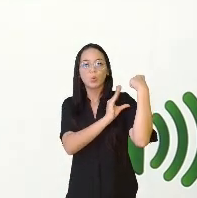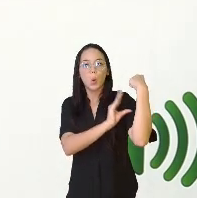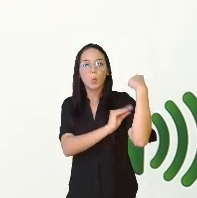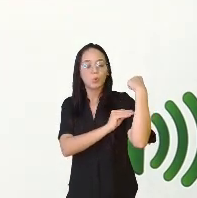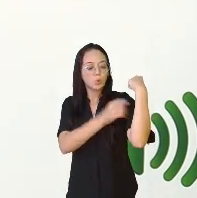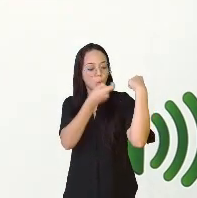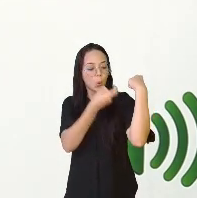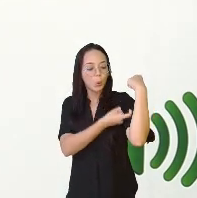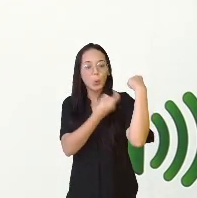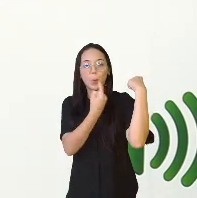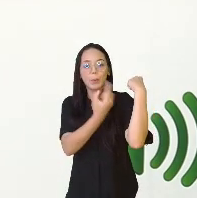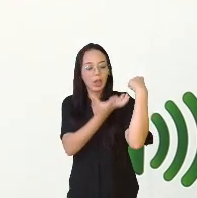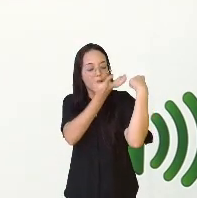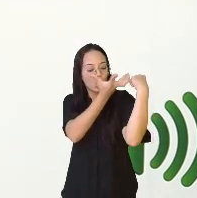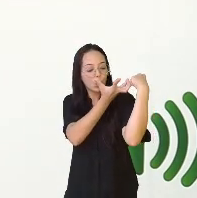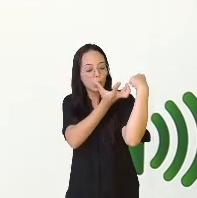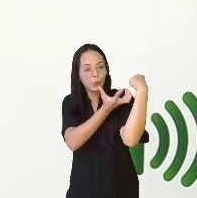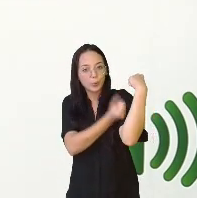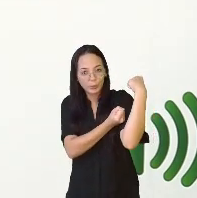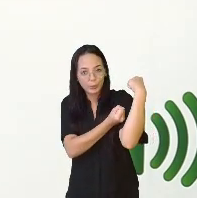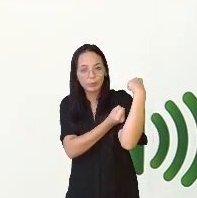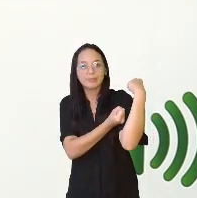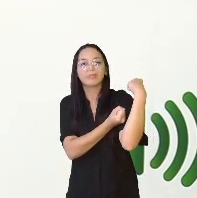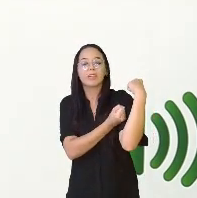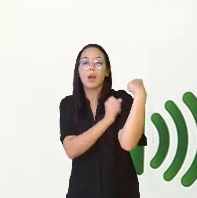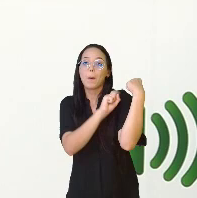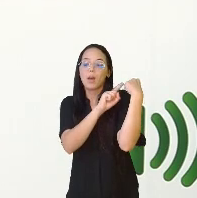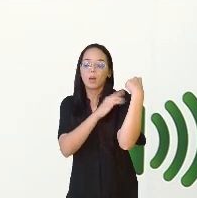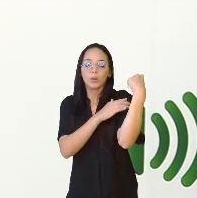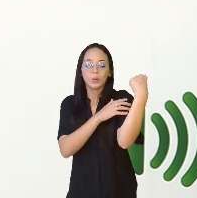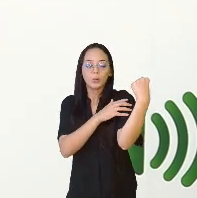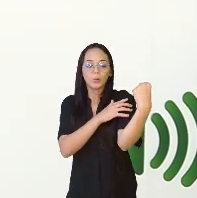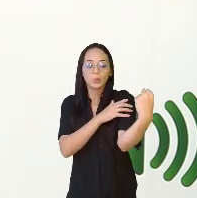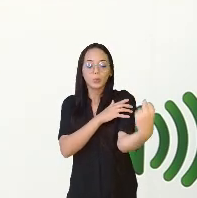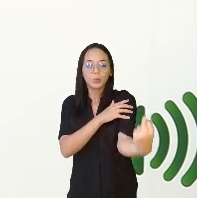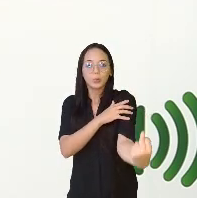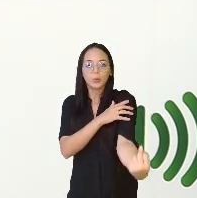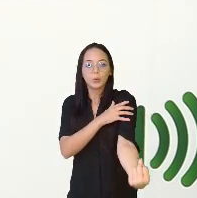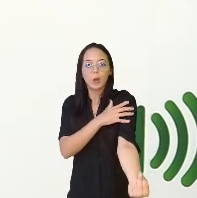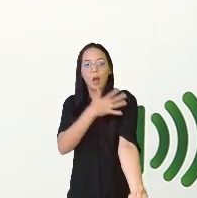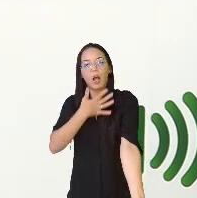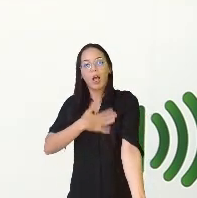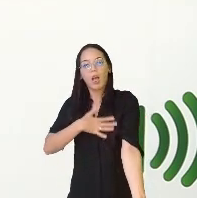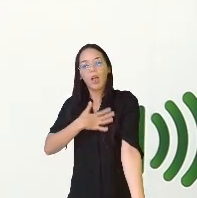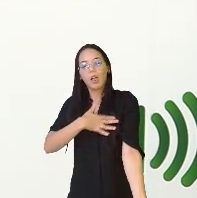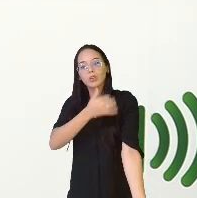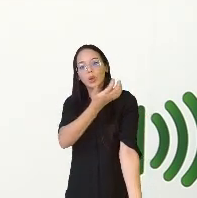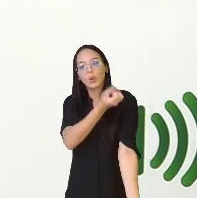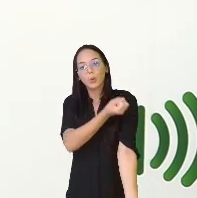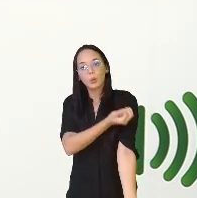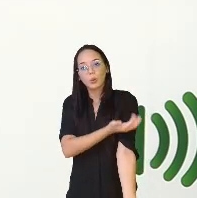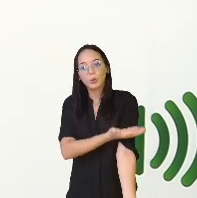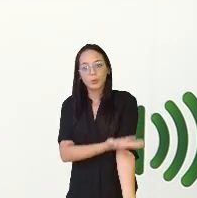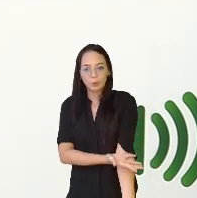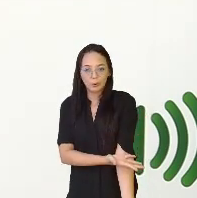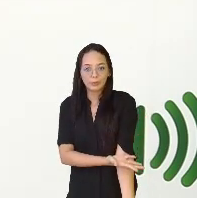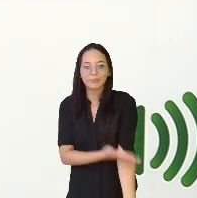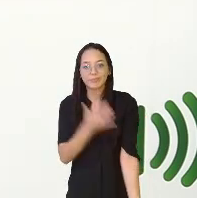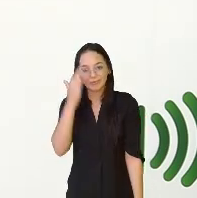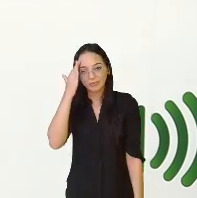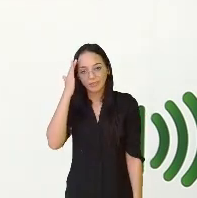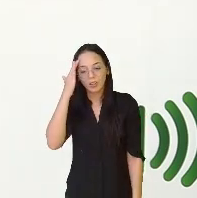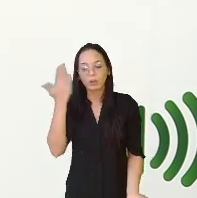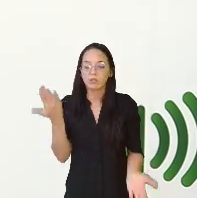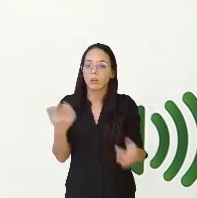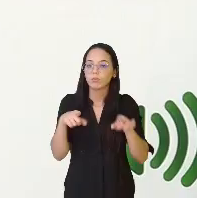ele contrai. E a partir do momento que eu solto esse braço, o músculo ele fica relaxado.